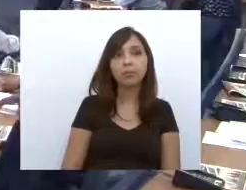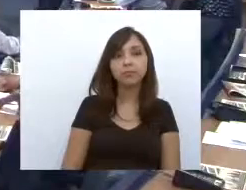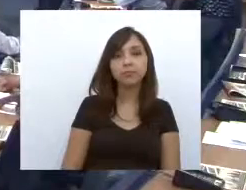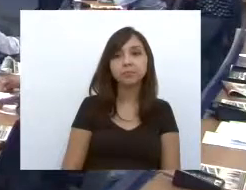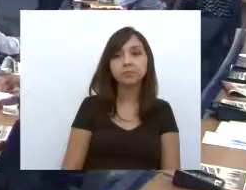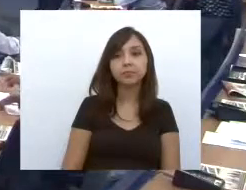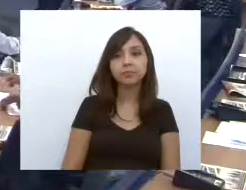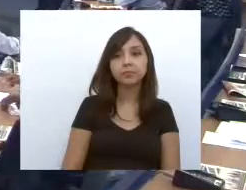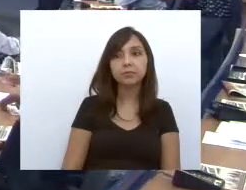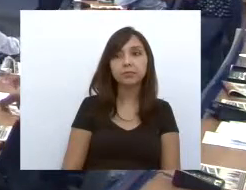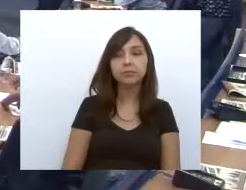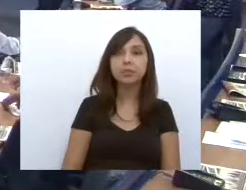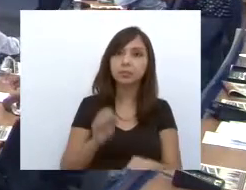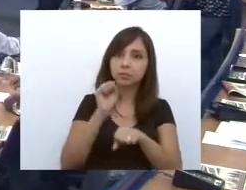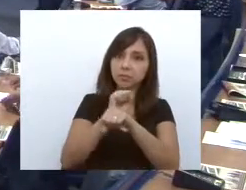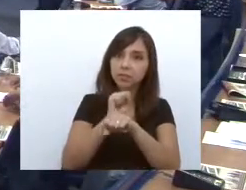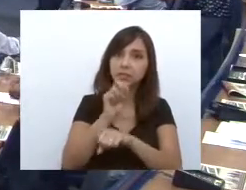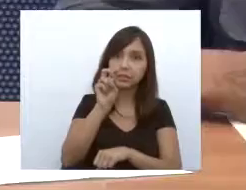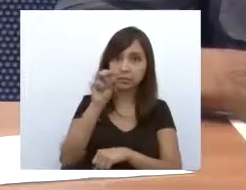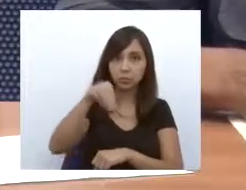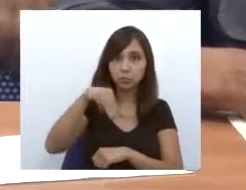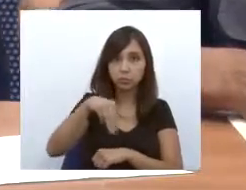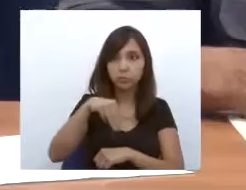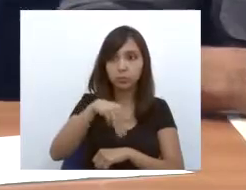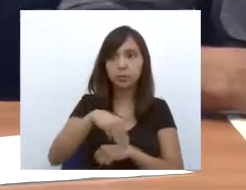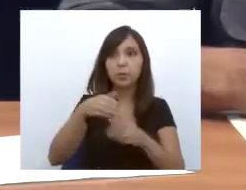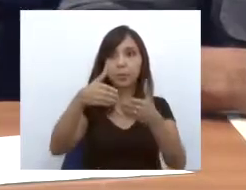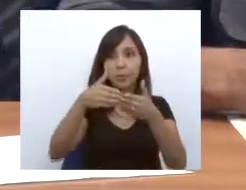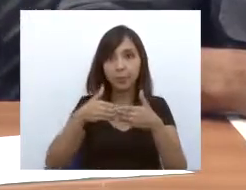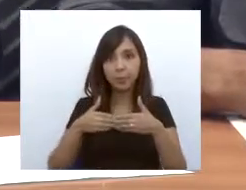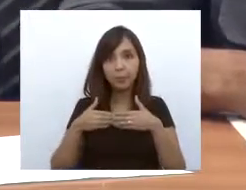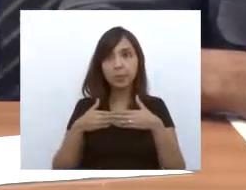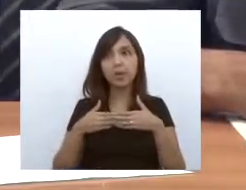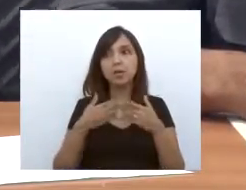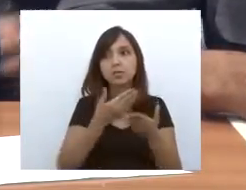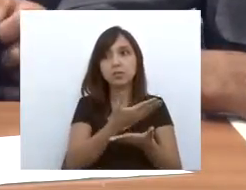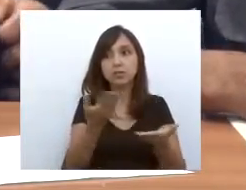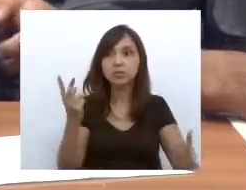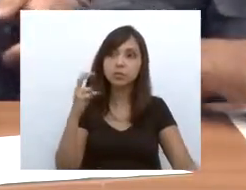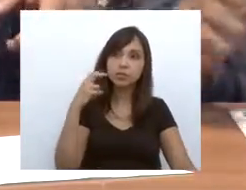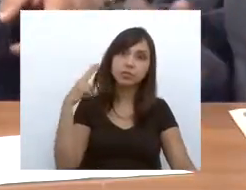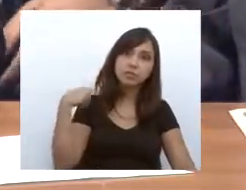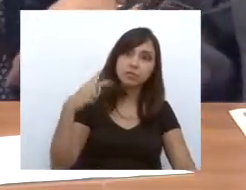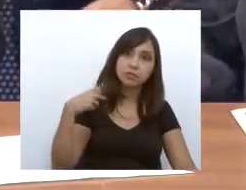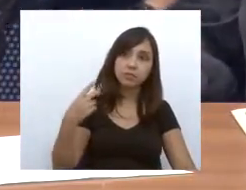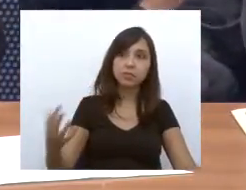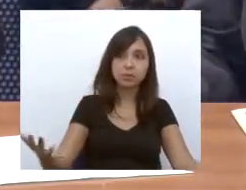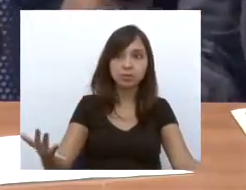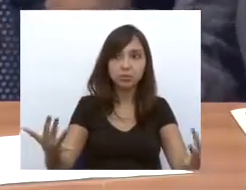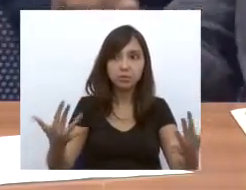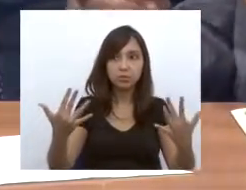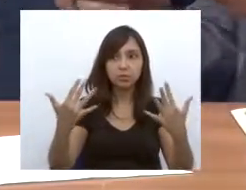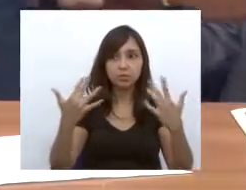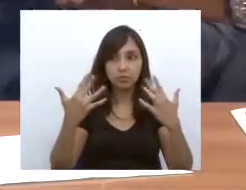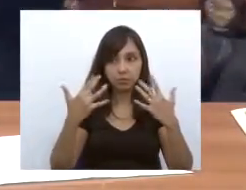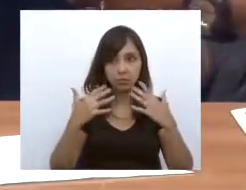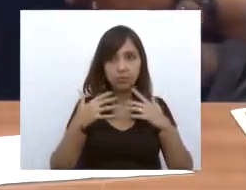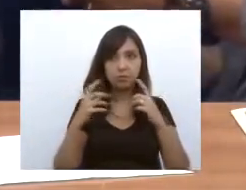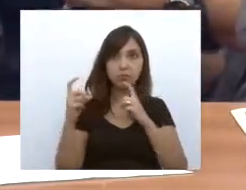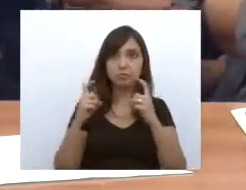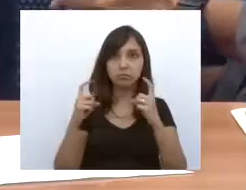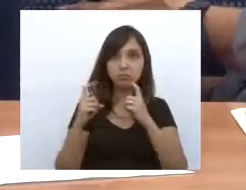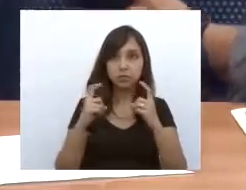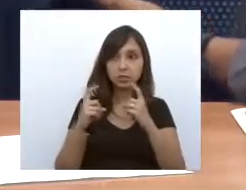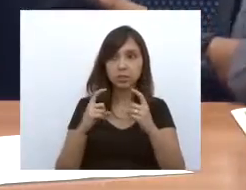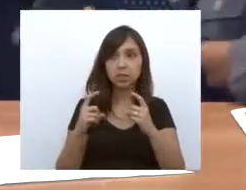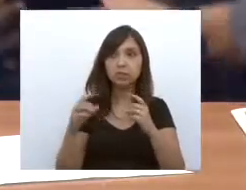Okay. Muito obrigado. Vou suspender a sessão por 5 minutos e eu peço para que os vereadores, por favor, se reúnam aqui as